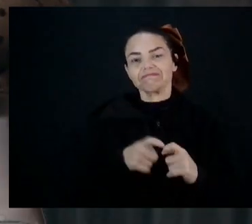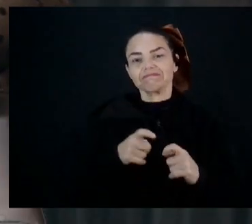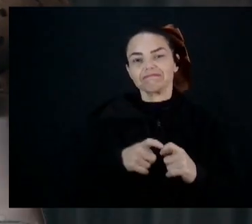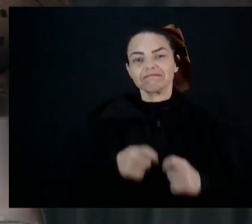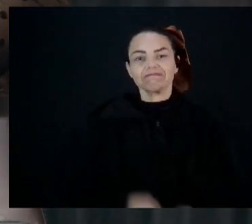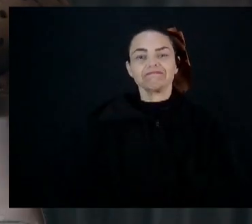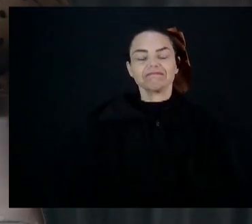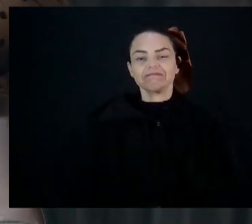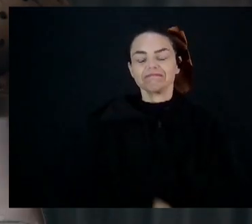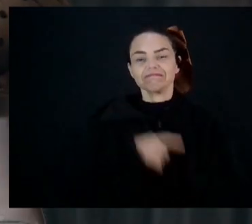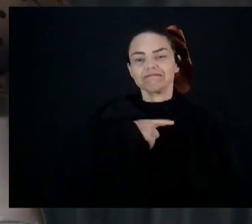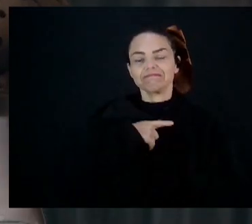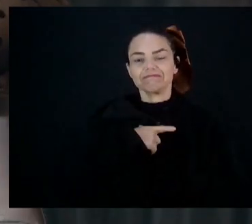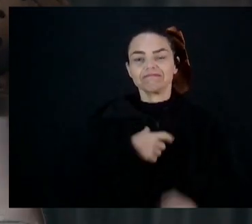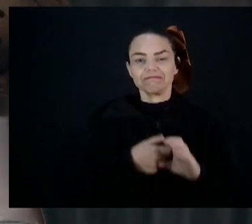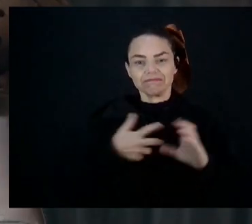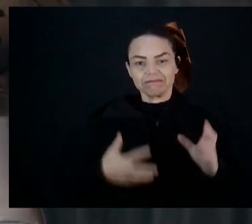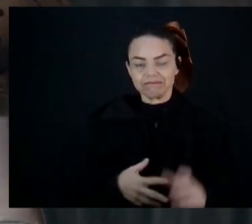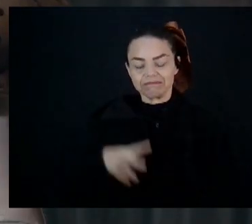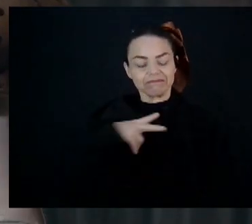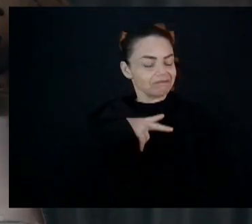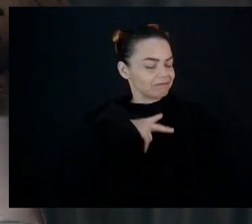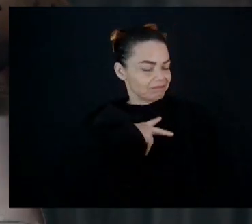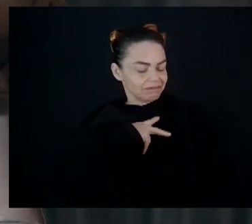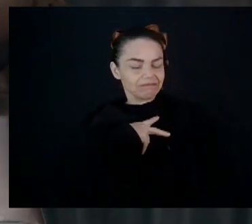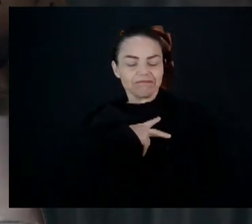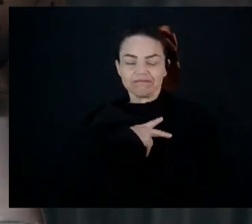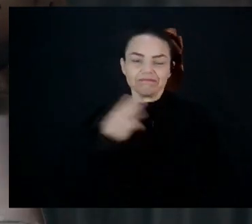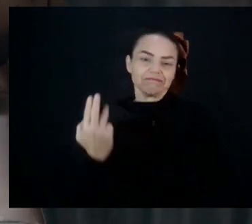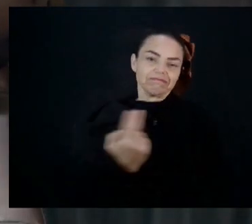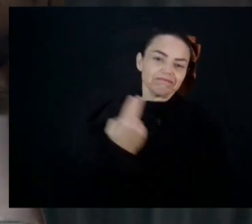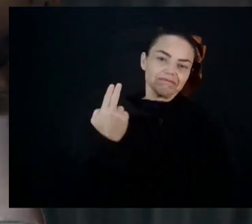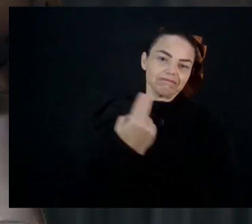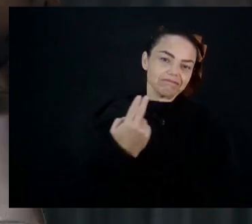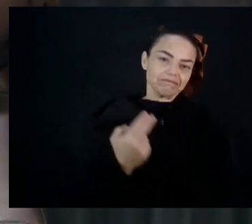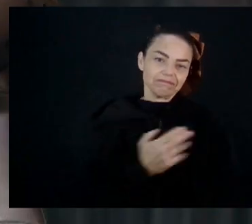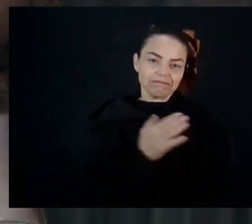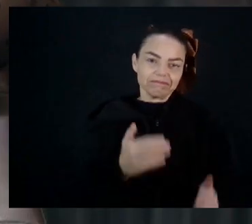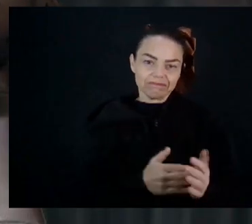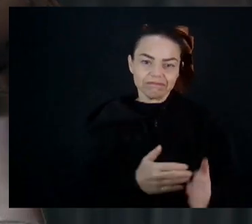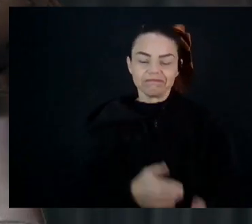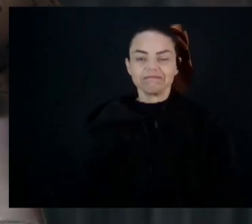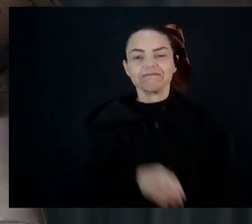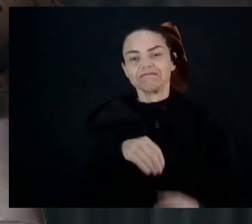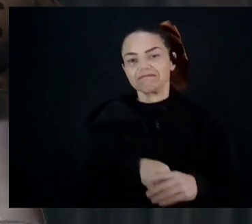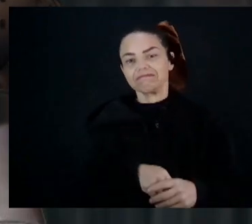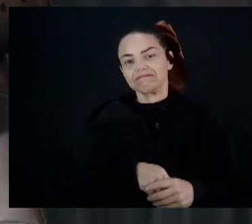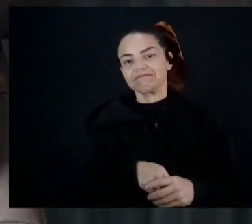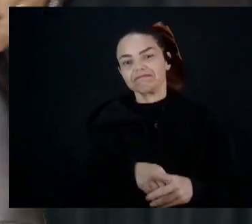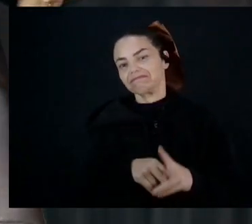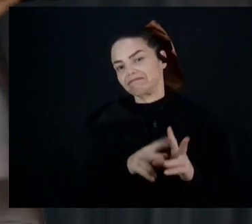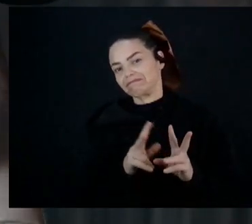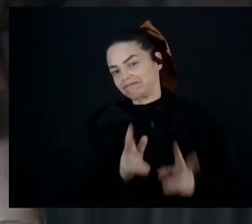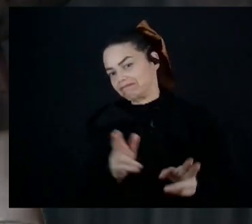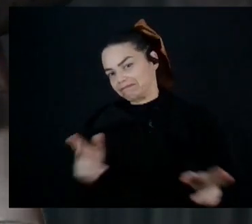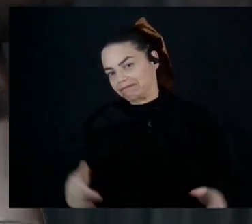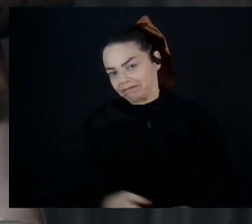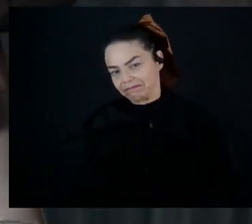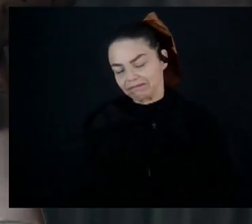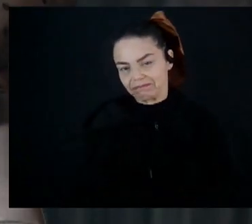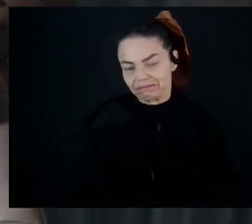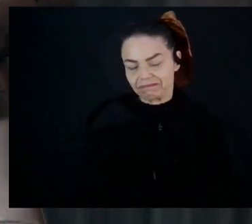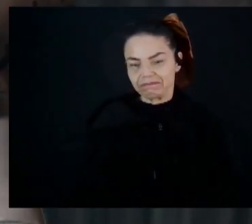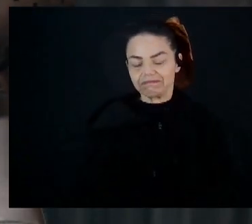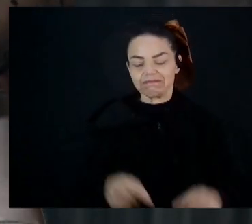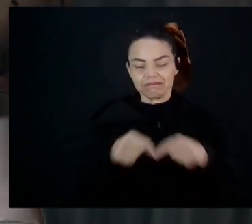tem características individuais, né? Não dá para a gente colocar todo mundo dentro de um mesmo quadrado e